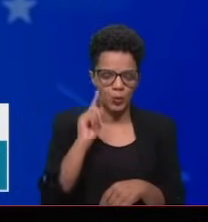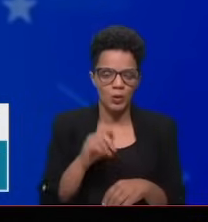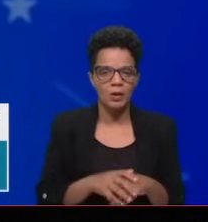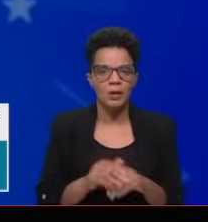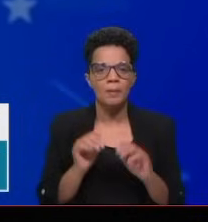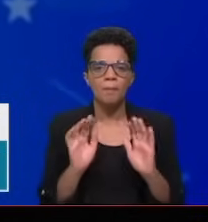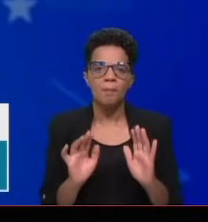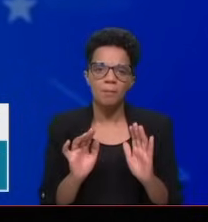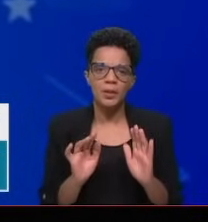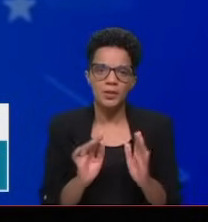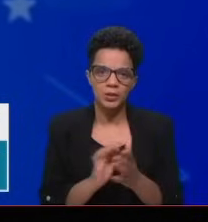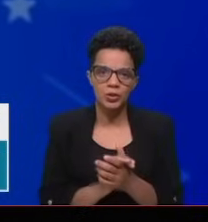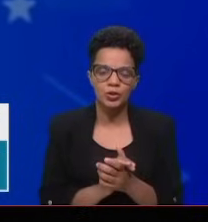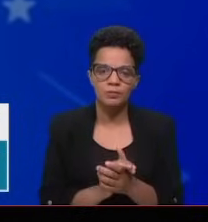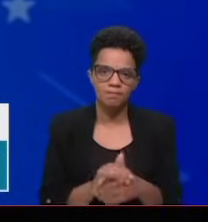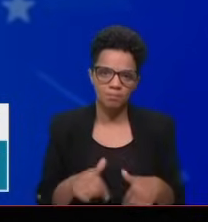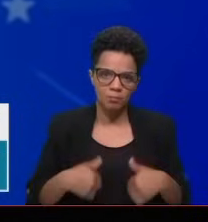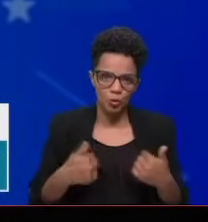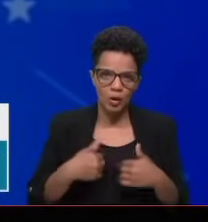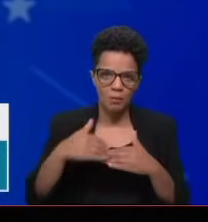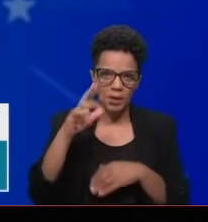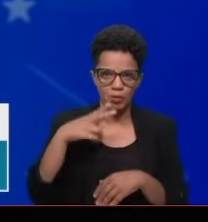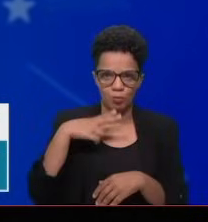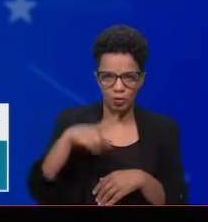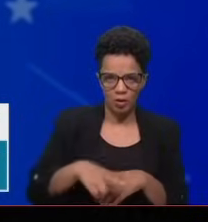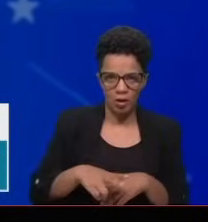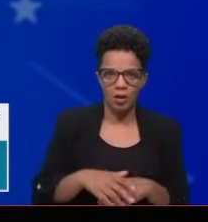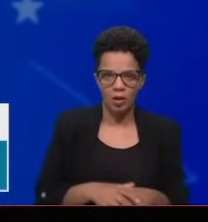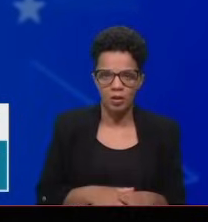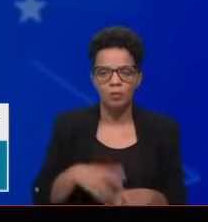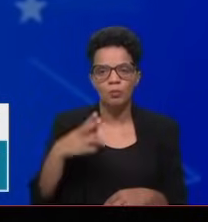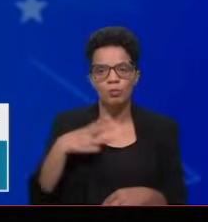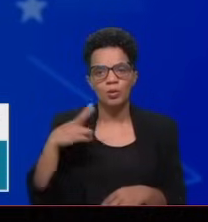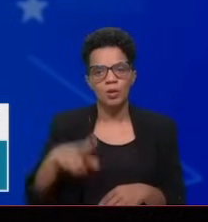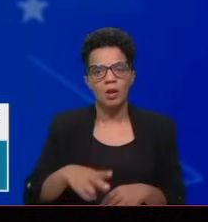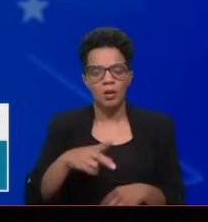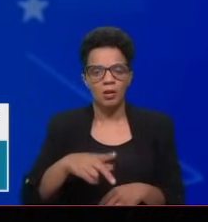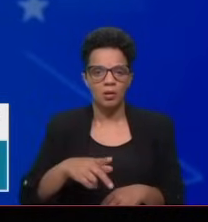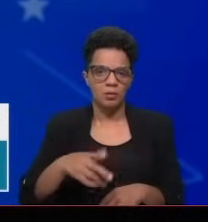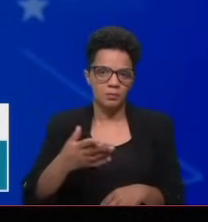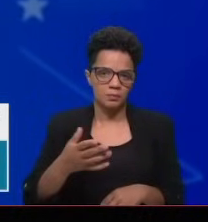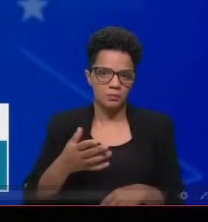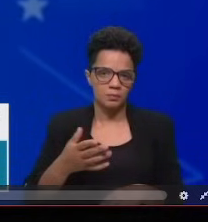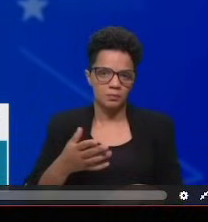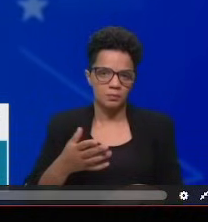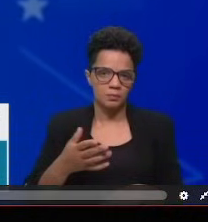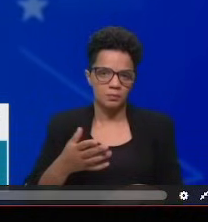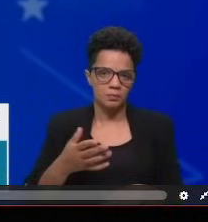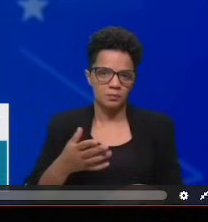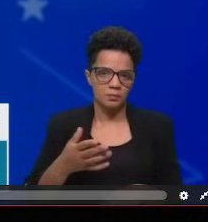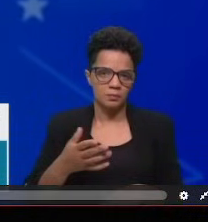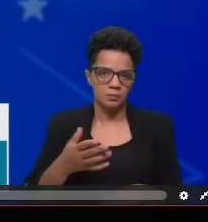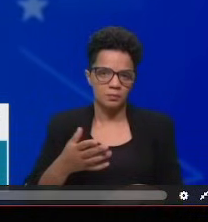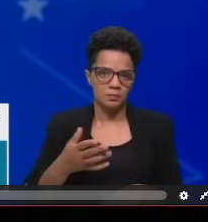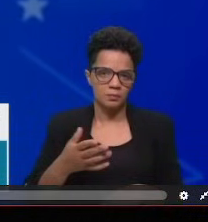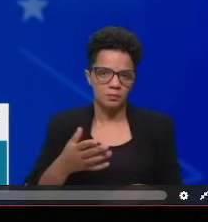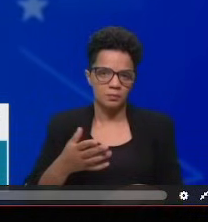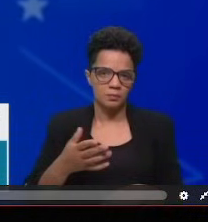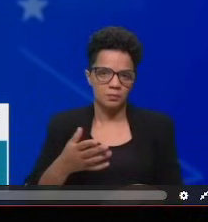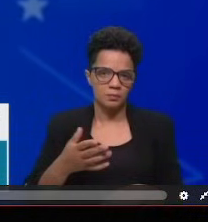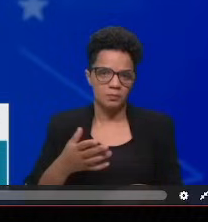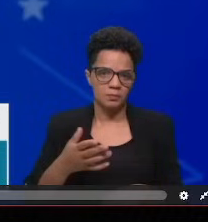e mais pessoal do caso português não é Portugal poderia ser um dos principais e depois reparem eu não consigo eu não